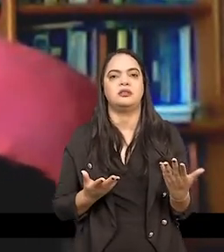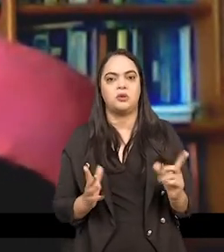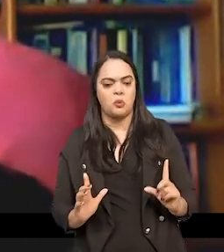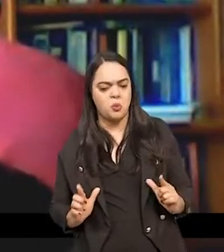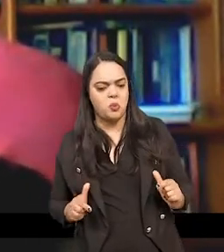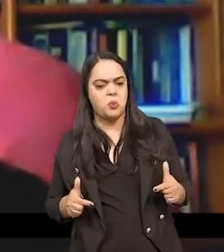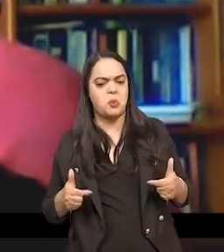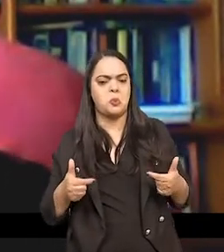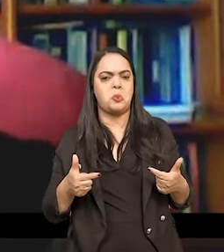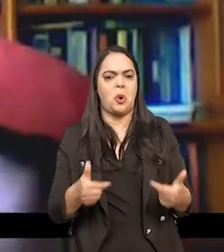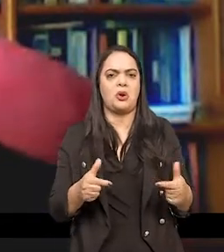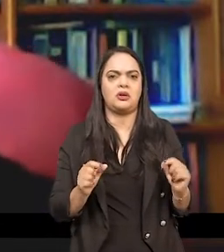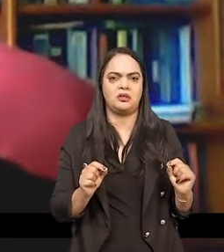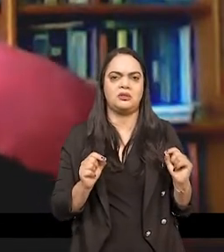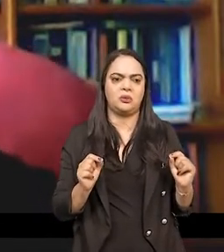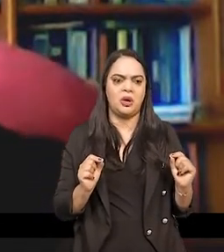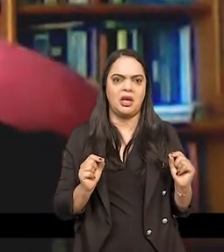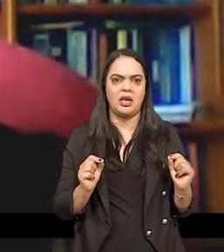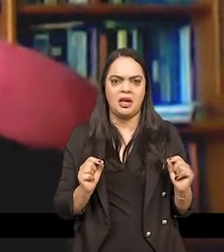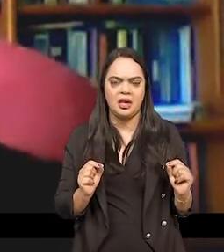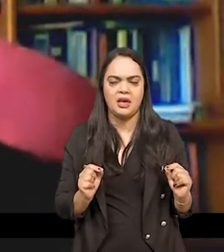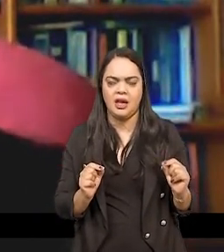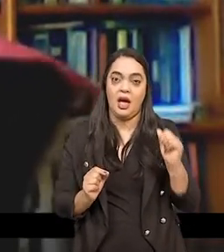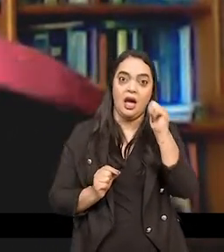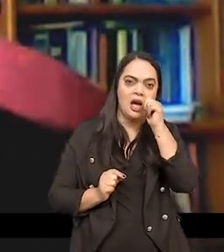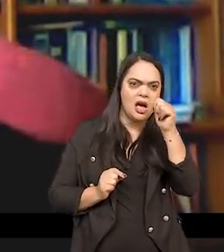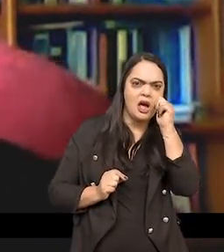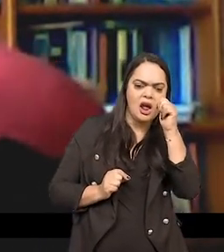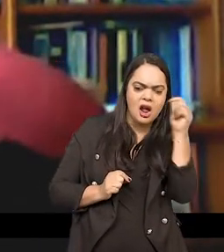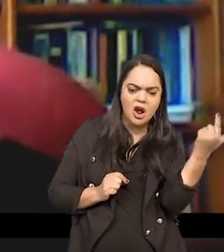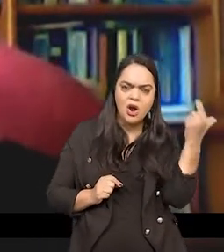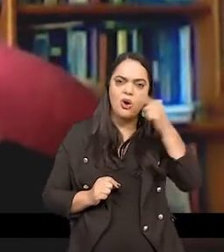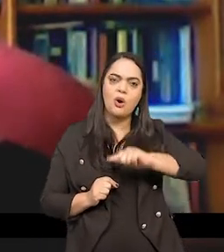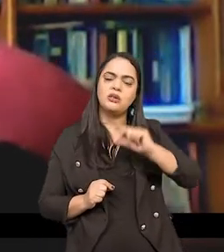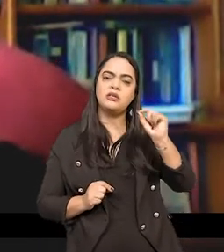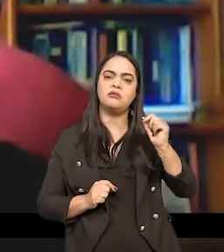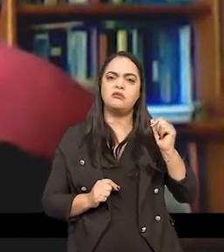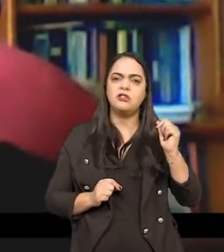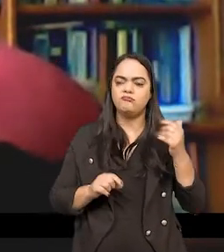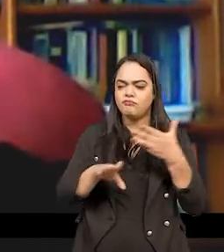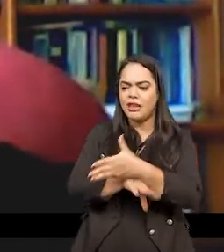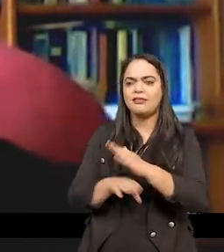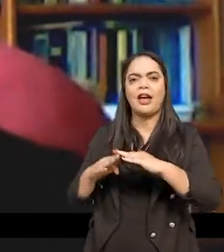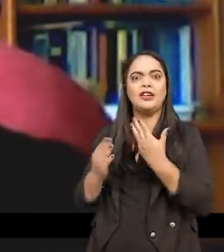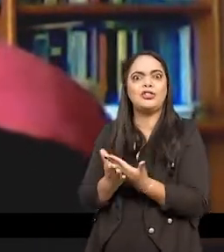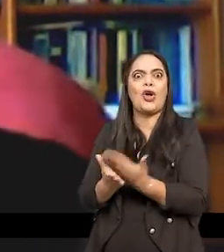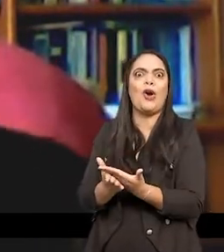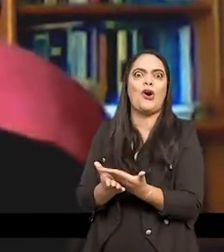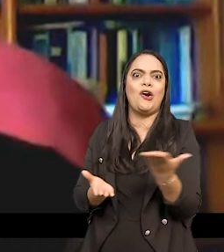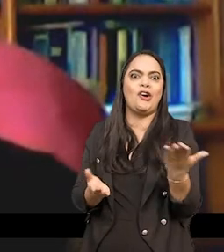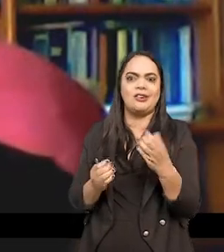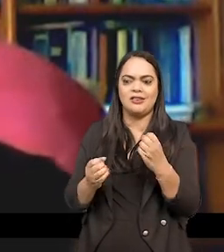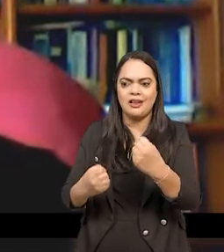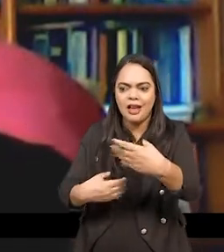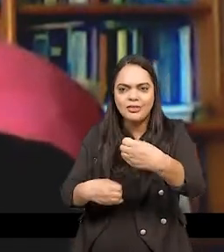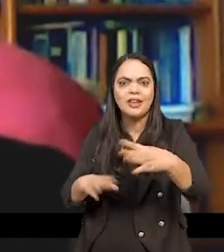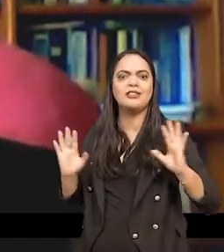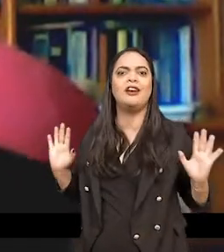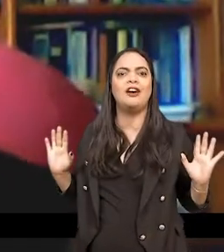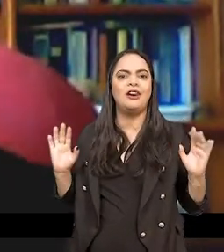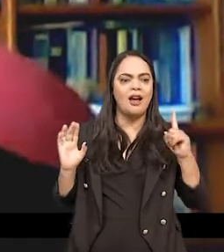a luta social e política que foi das mulheres terem acesso ao saber. É uma coisa muito